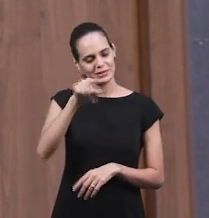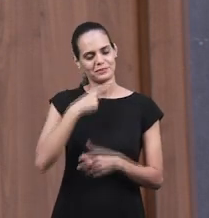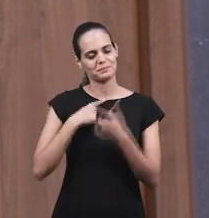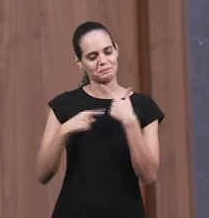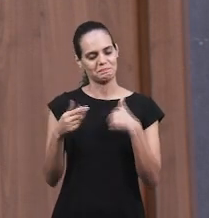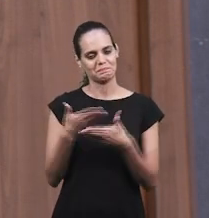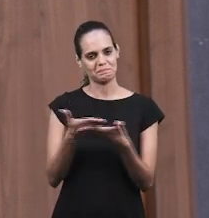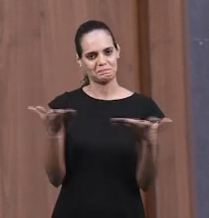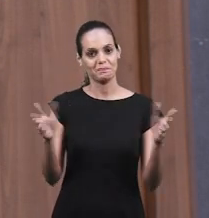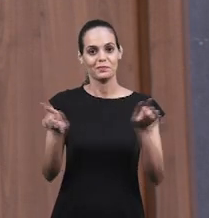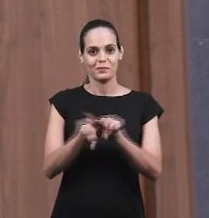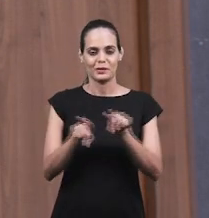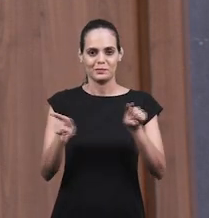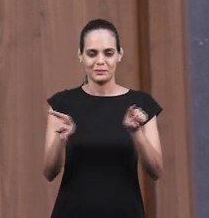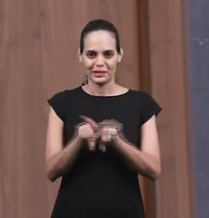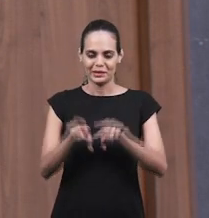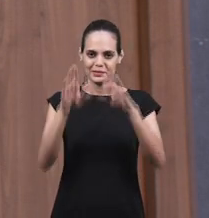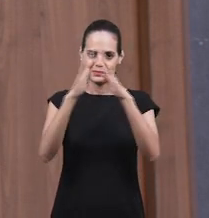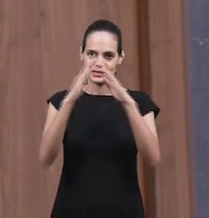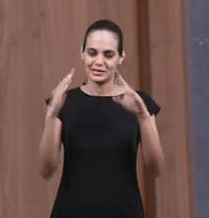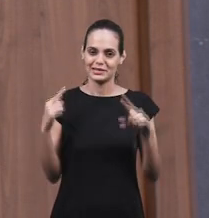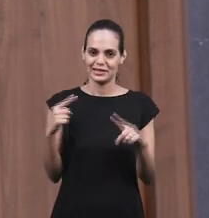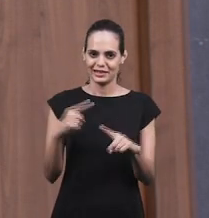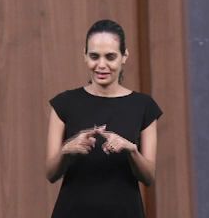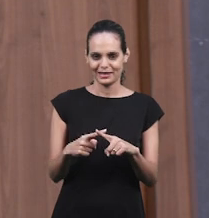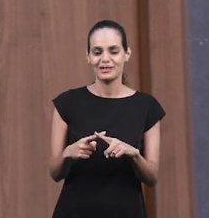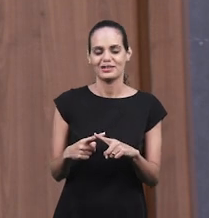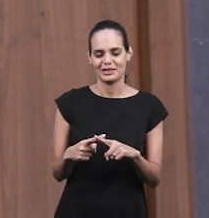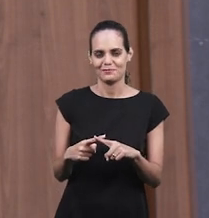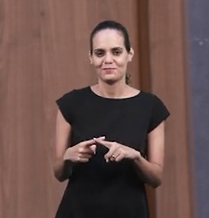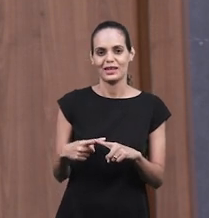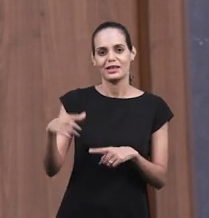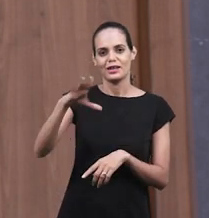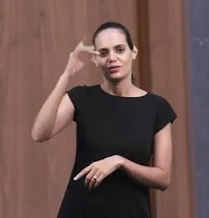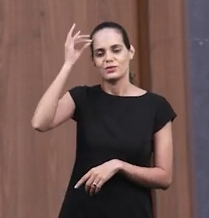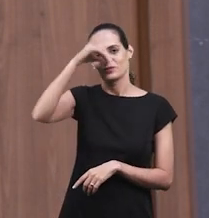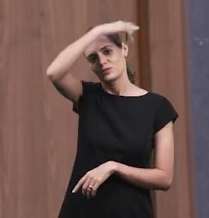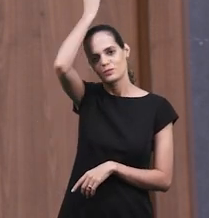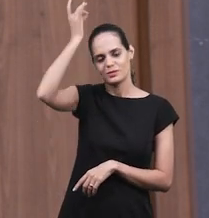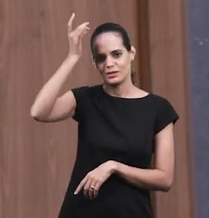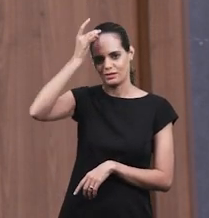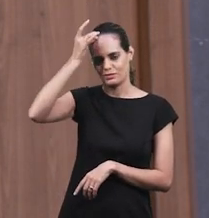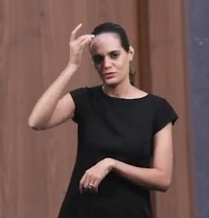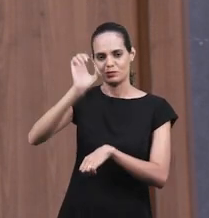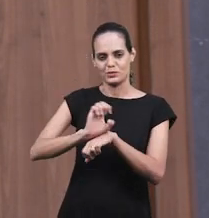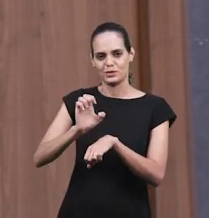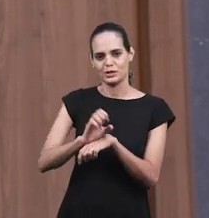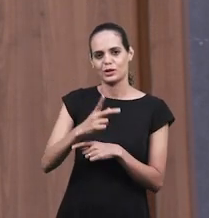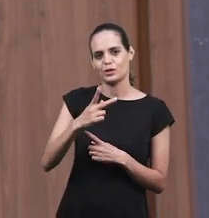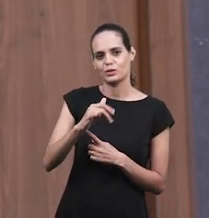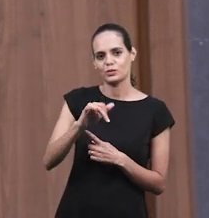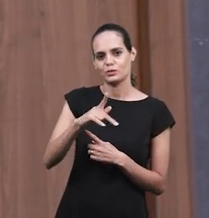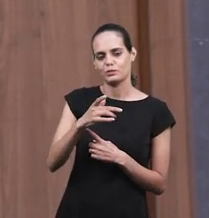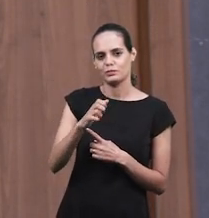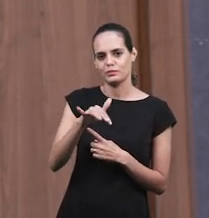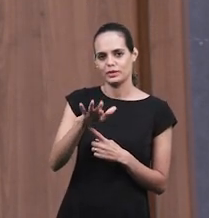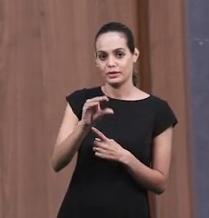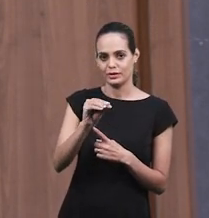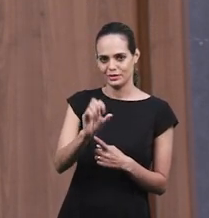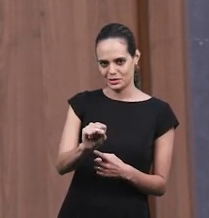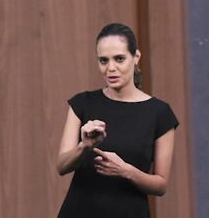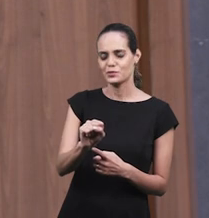do Senhor, para você e também para as nossas igrejas aí no norte do estado do Espírito Santo, as igrejas